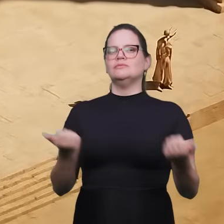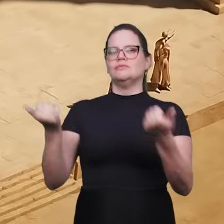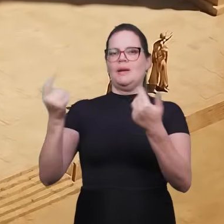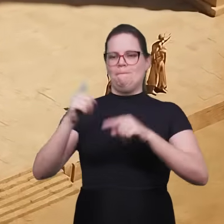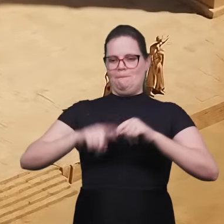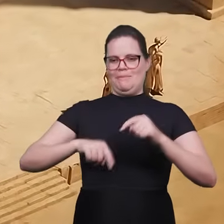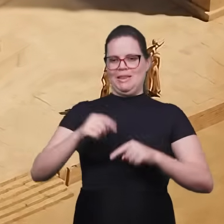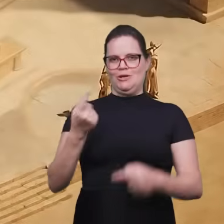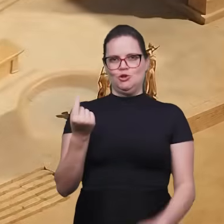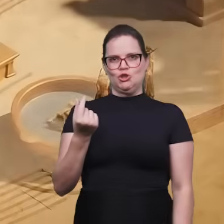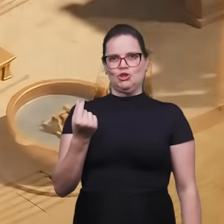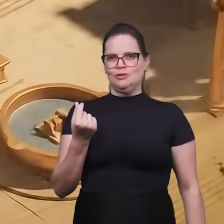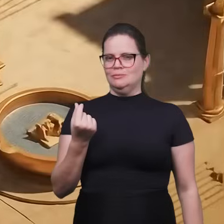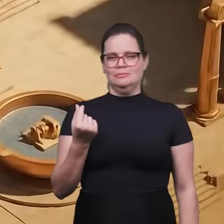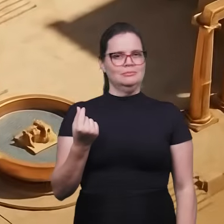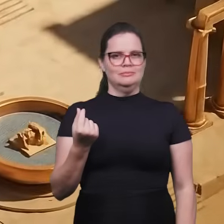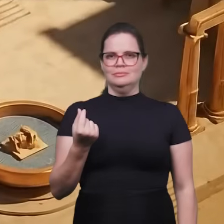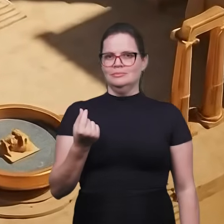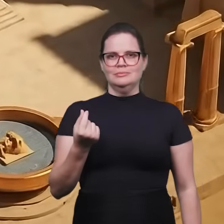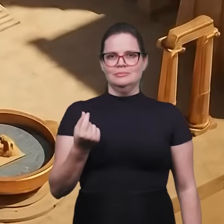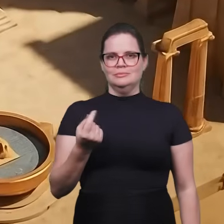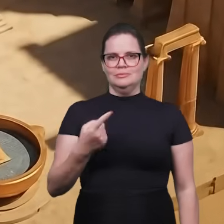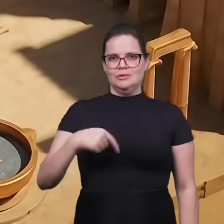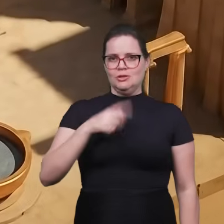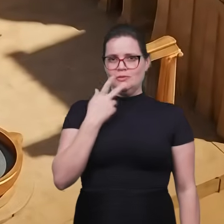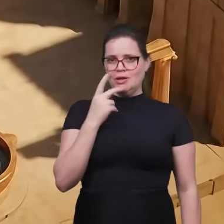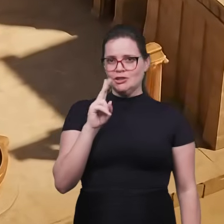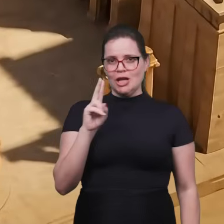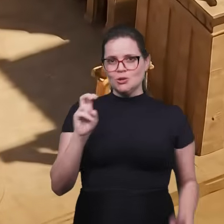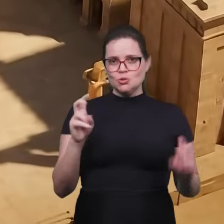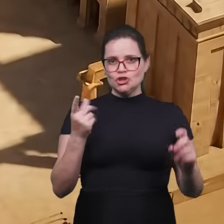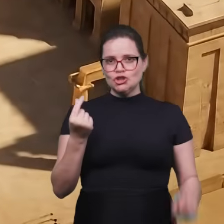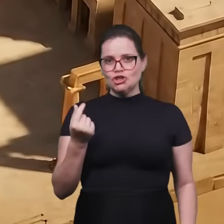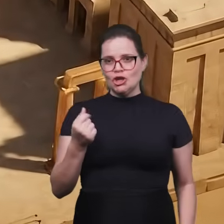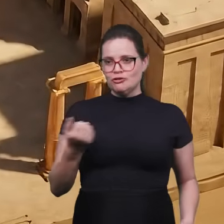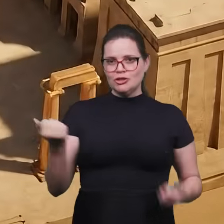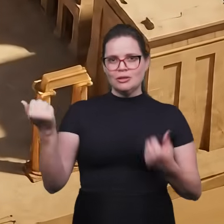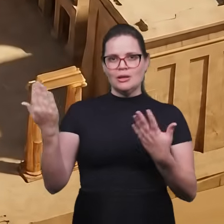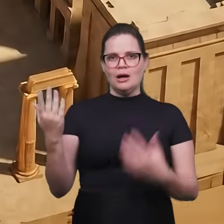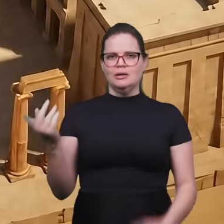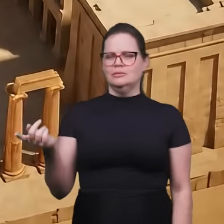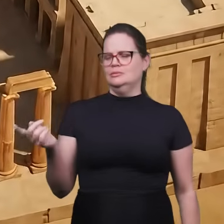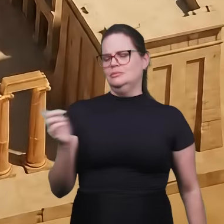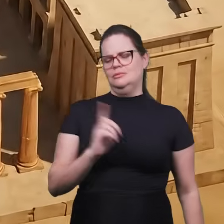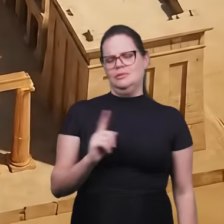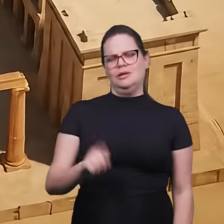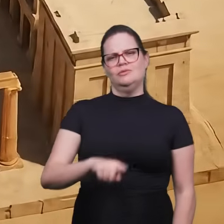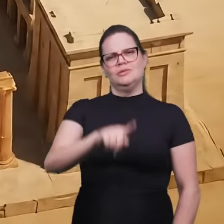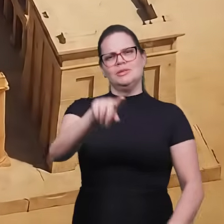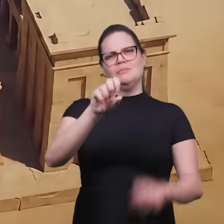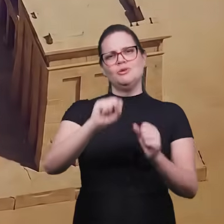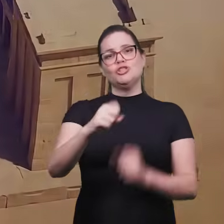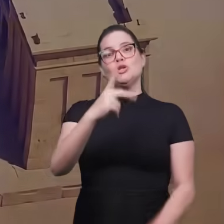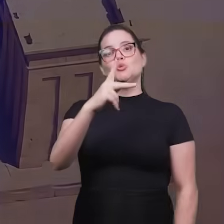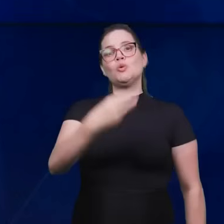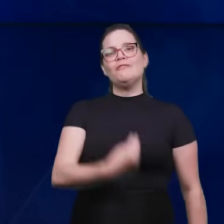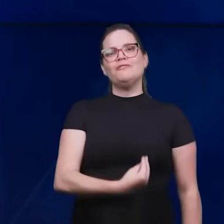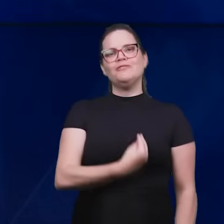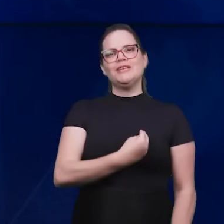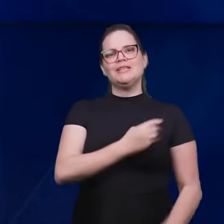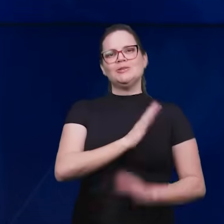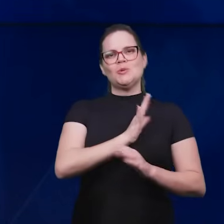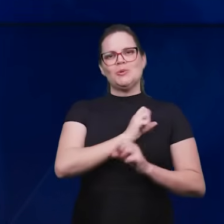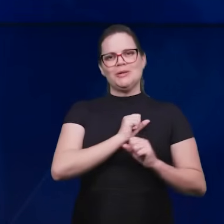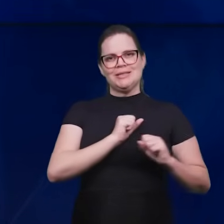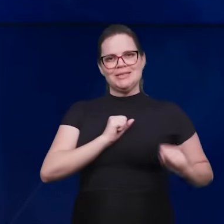falando. Nós não estamos falando de nada financeiro. Mas você pode ofertar ao Senhor a sua vida, você pode